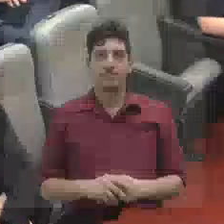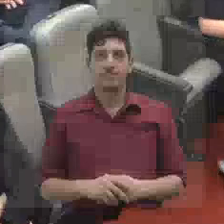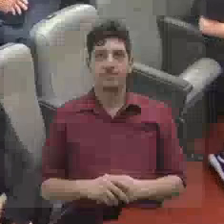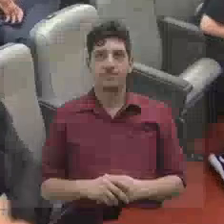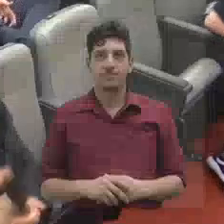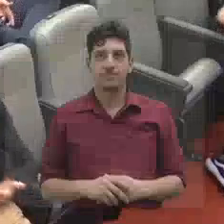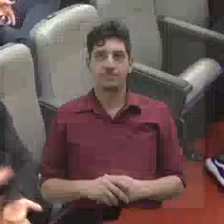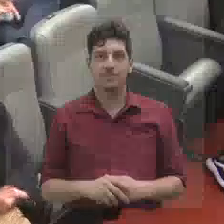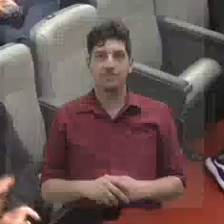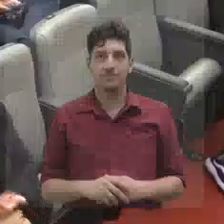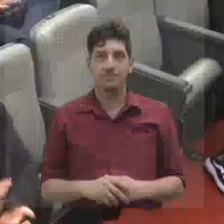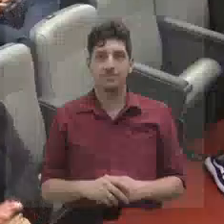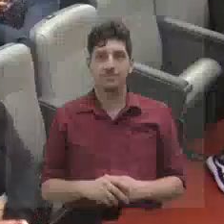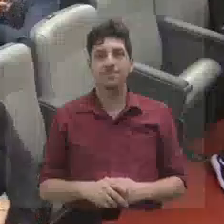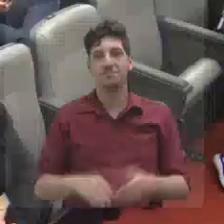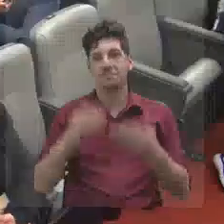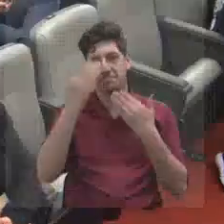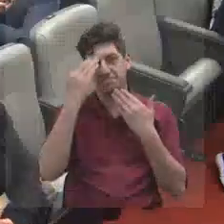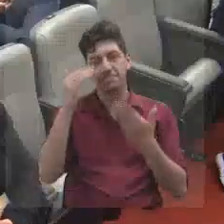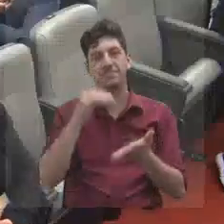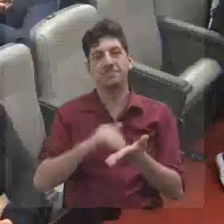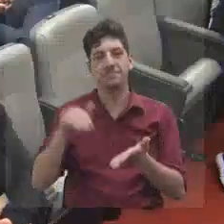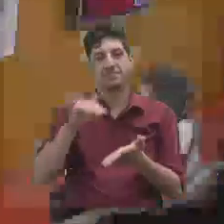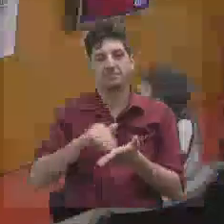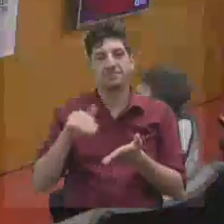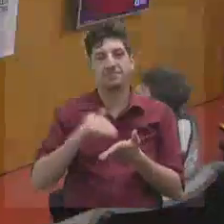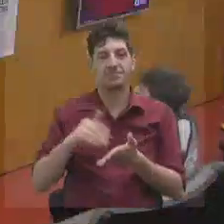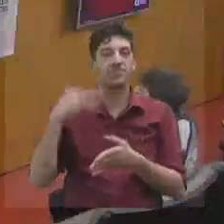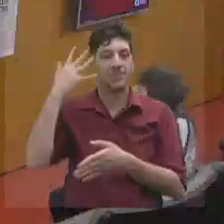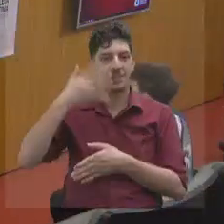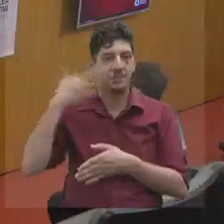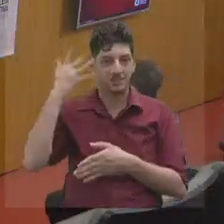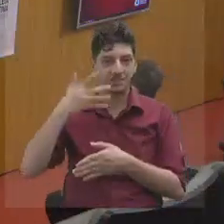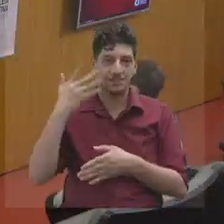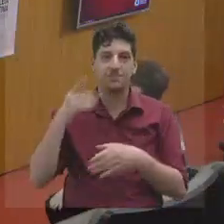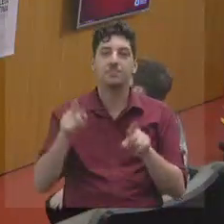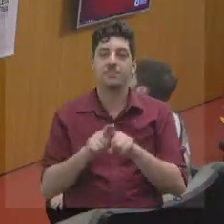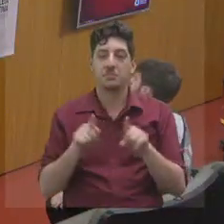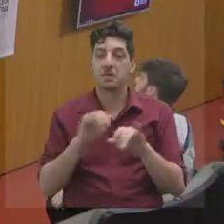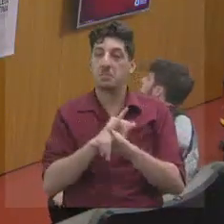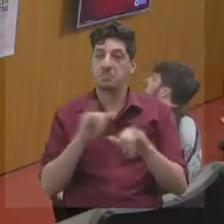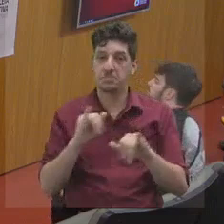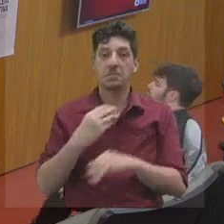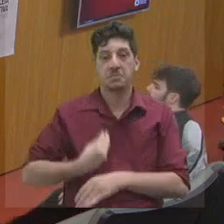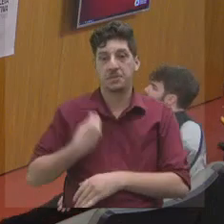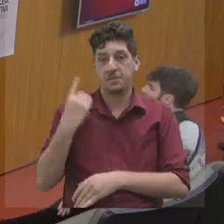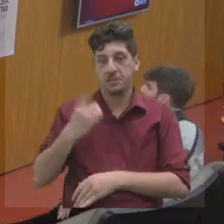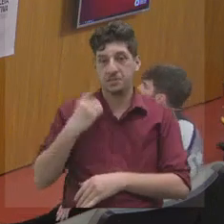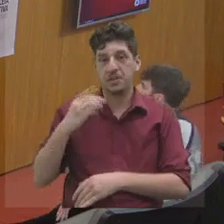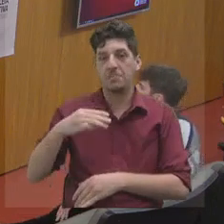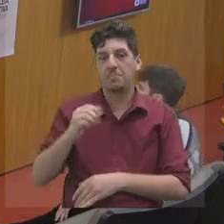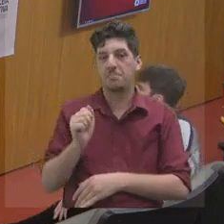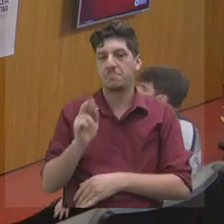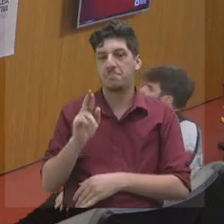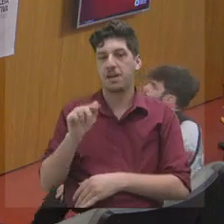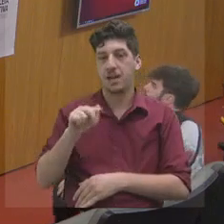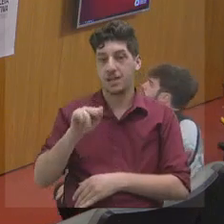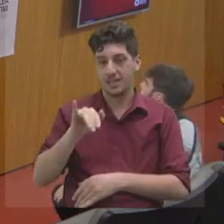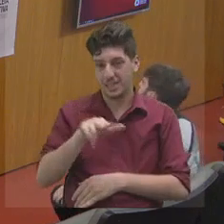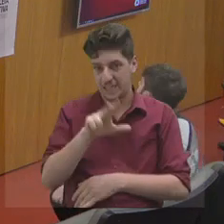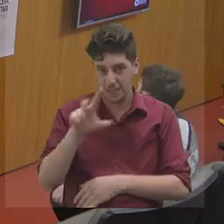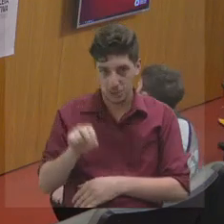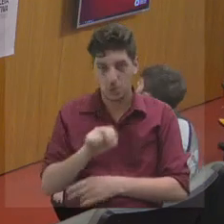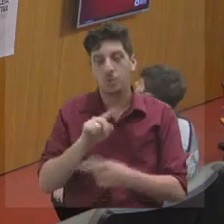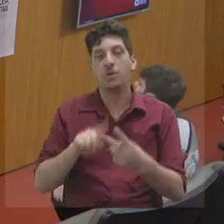agradeço secretário Pedro Bruno pela exposição Inicial queria registrar que a presença dos deputados Marquinhos Lemos Deputado